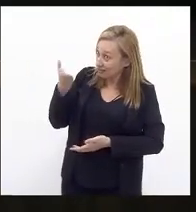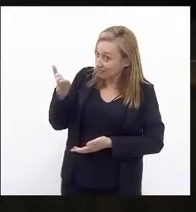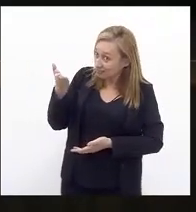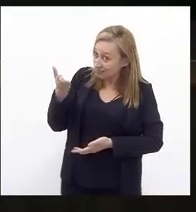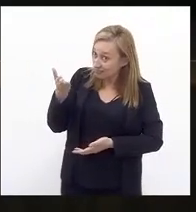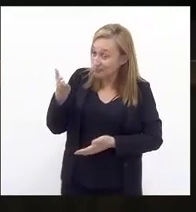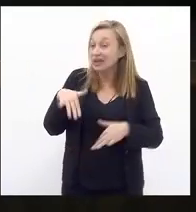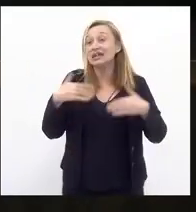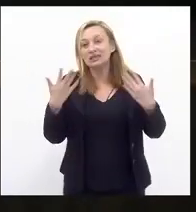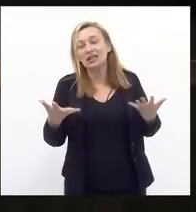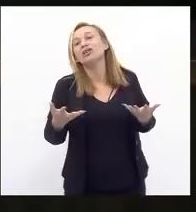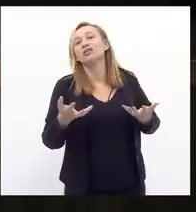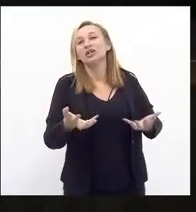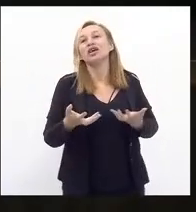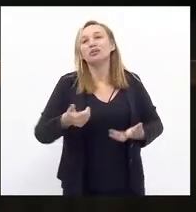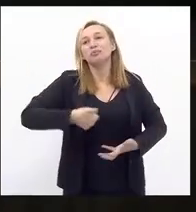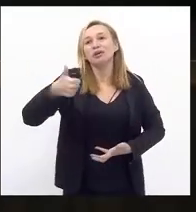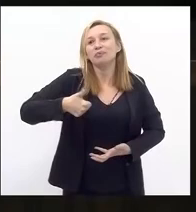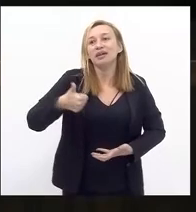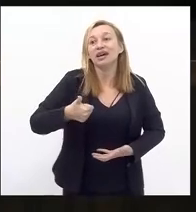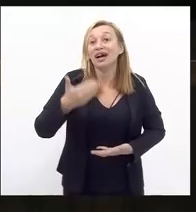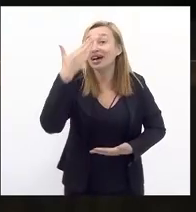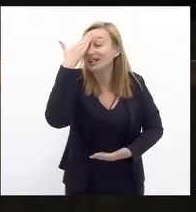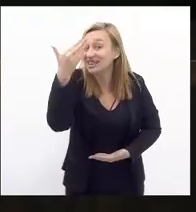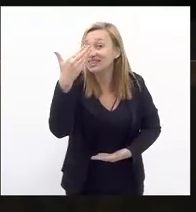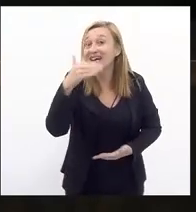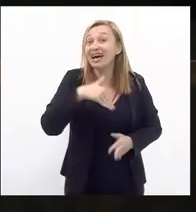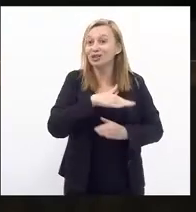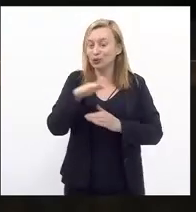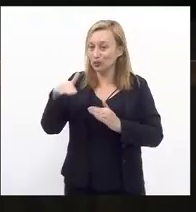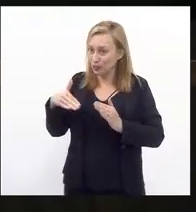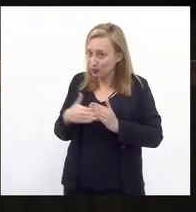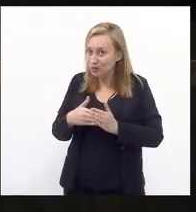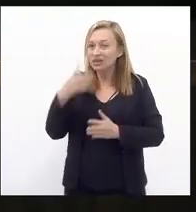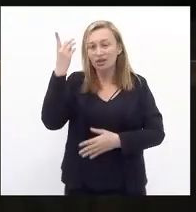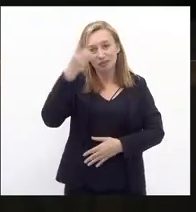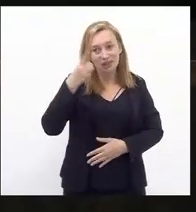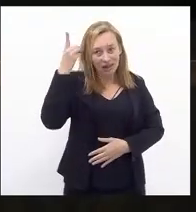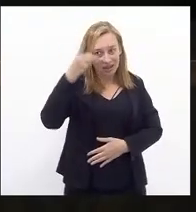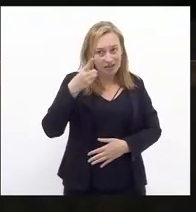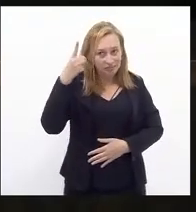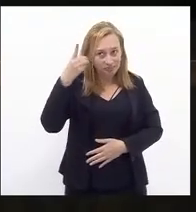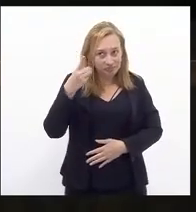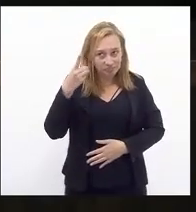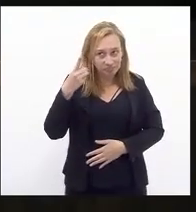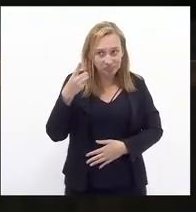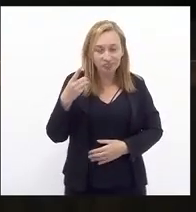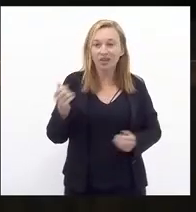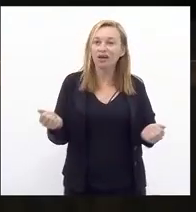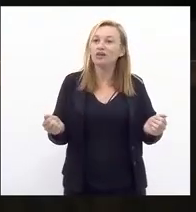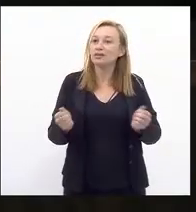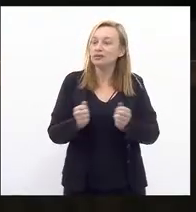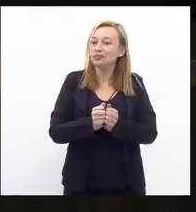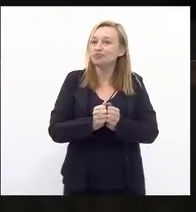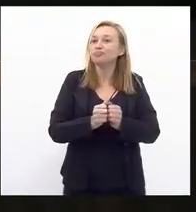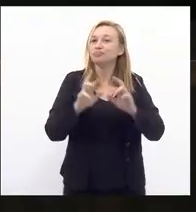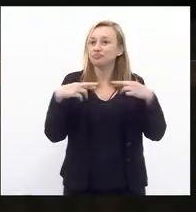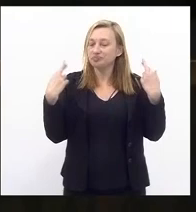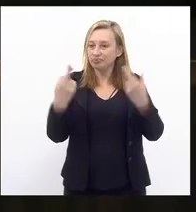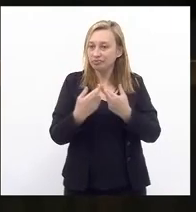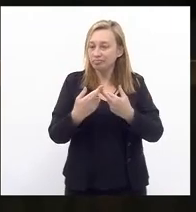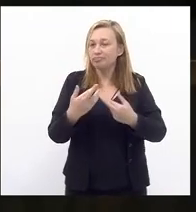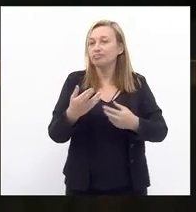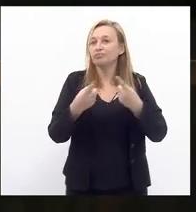então eu quero aqui primeiro agradecer a todos os deputados deputados que participaram desses dessas audiências